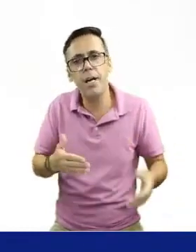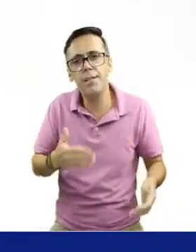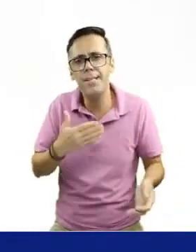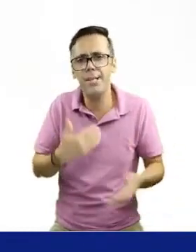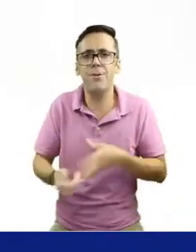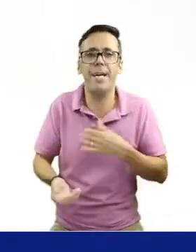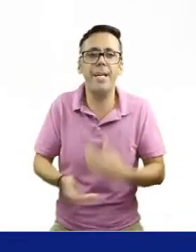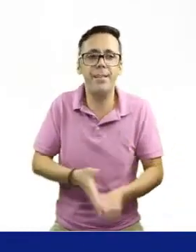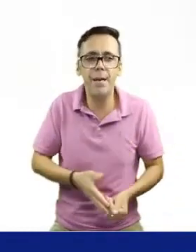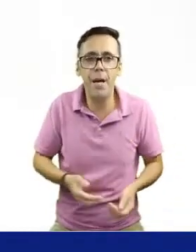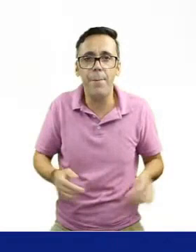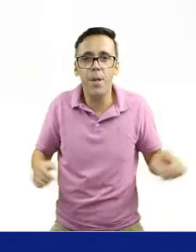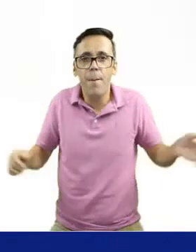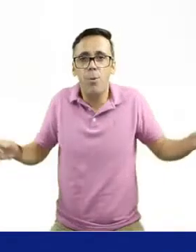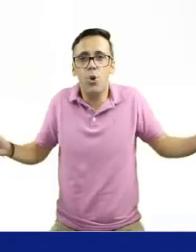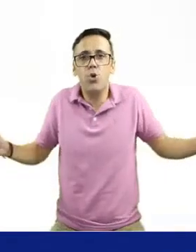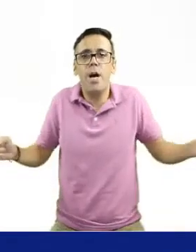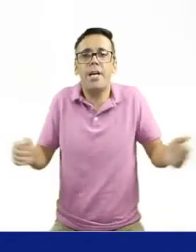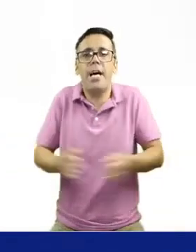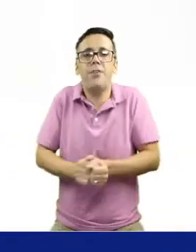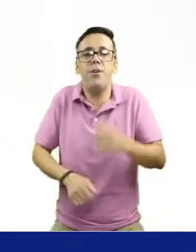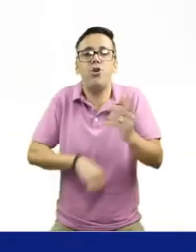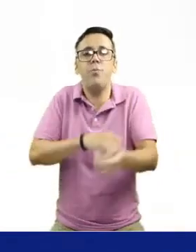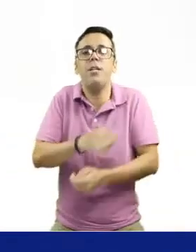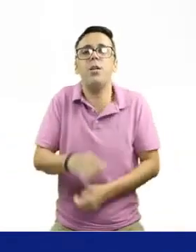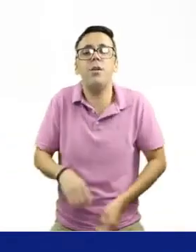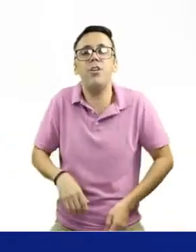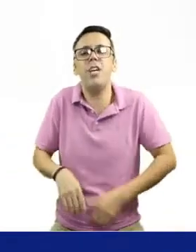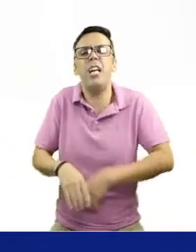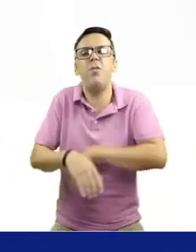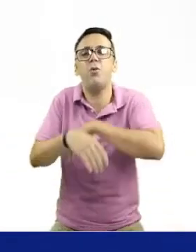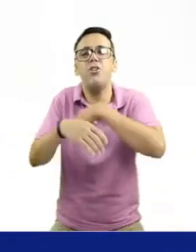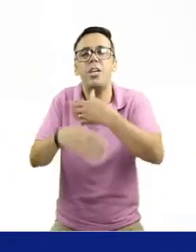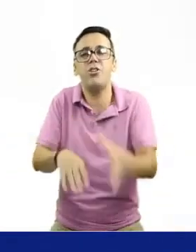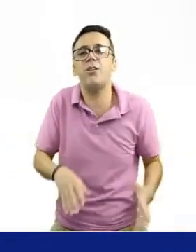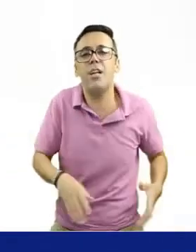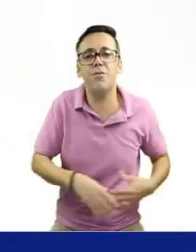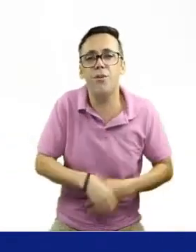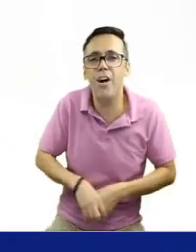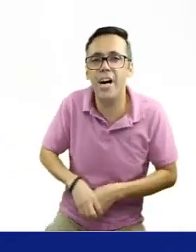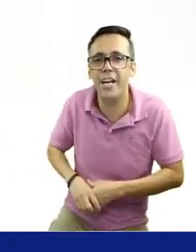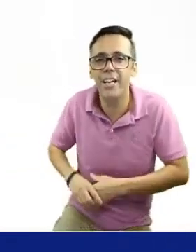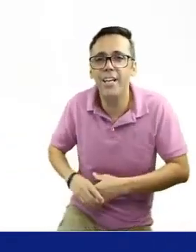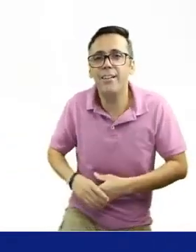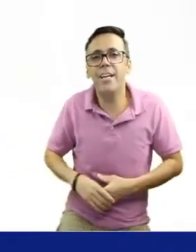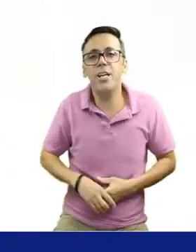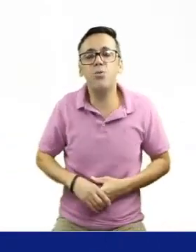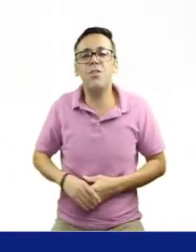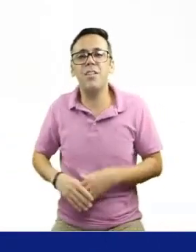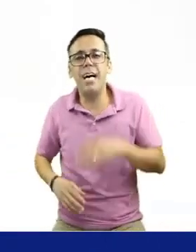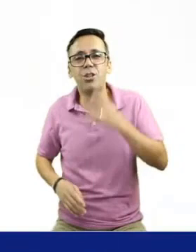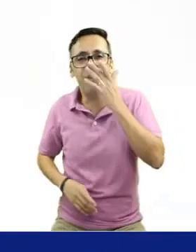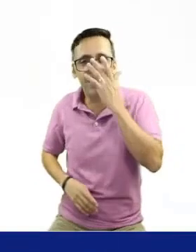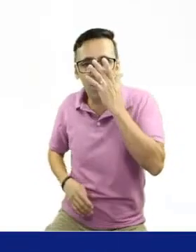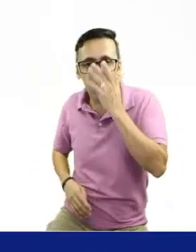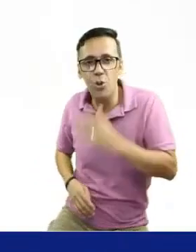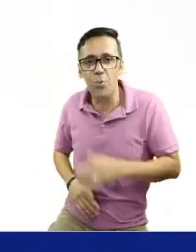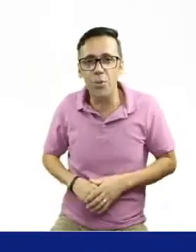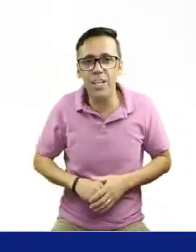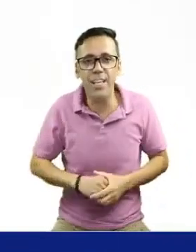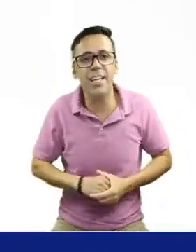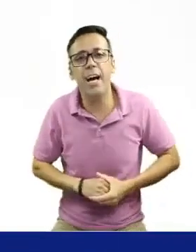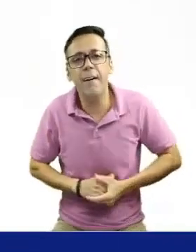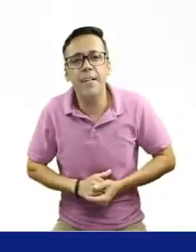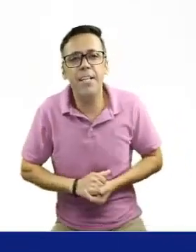e os seguranças eles não querem saber o show a grade fechou meter um cadeado e ficou gente lá do lado de fora que era felicidade tô